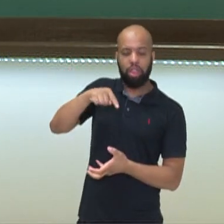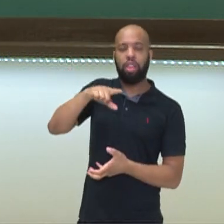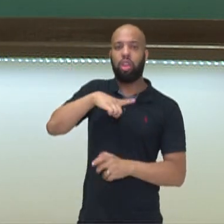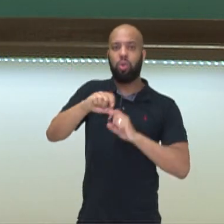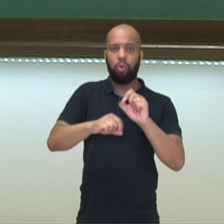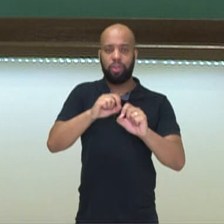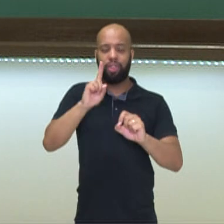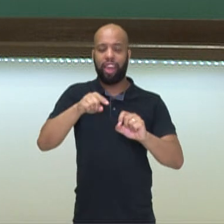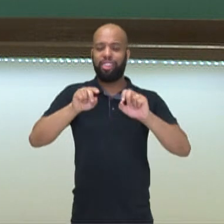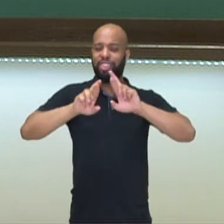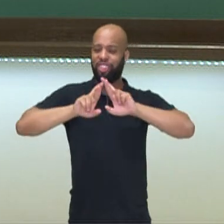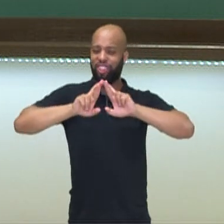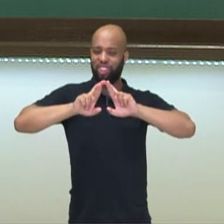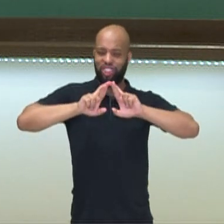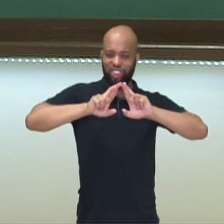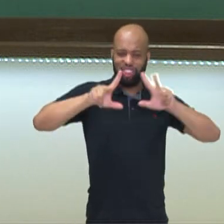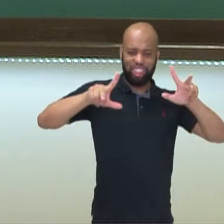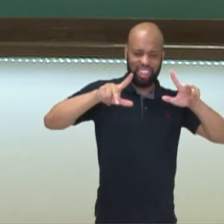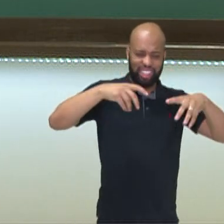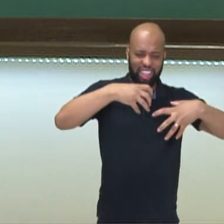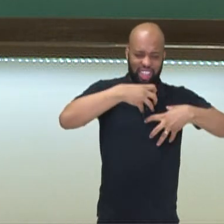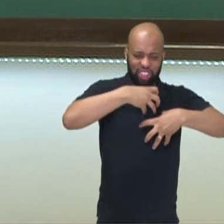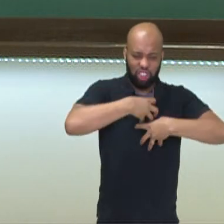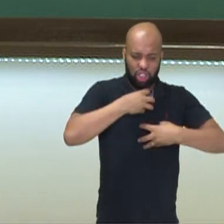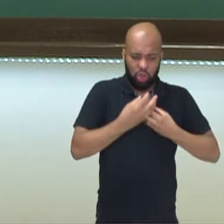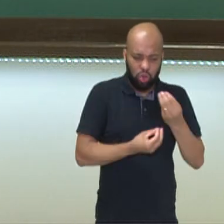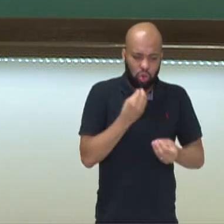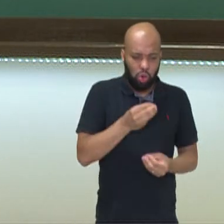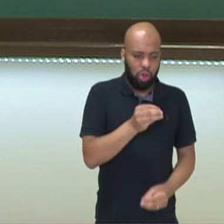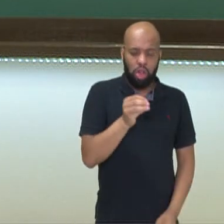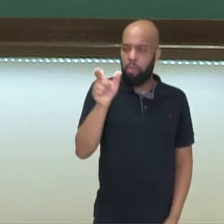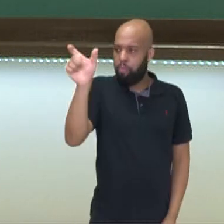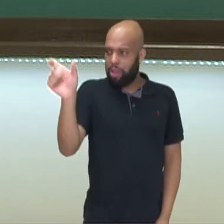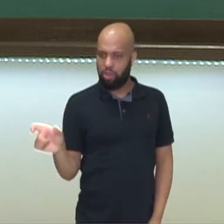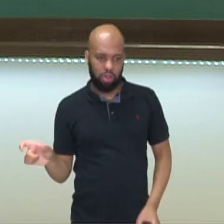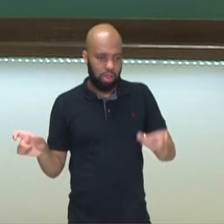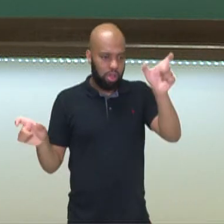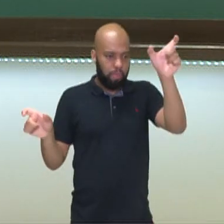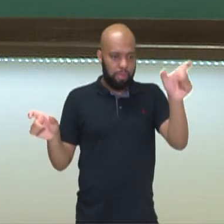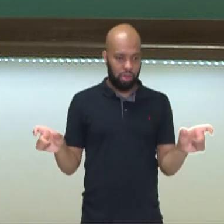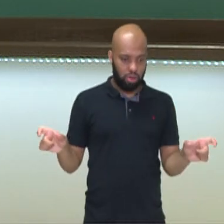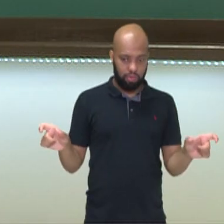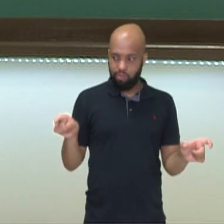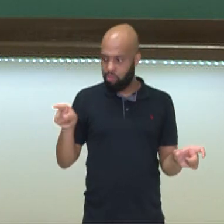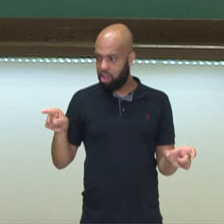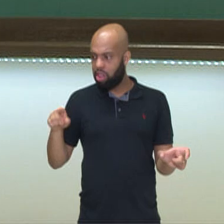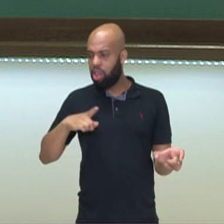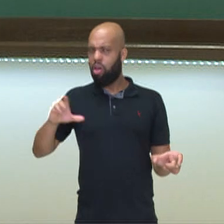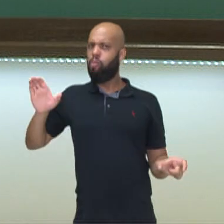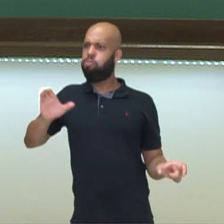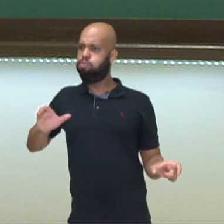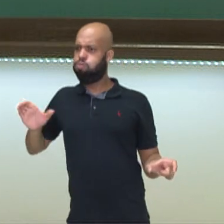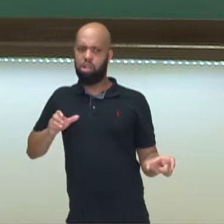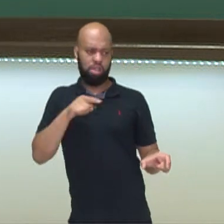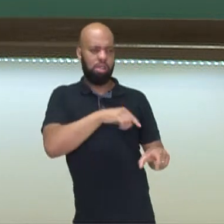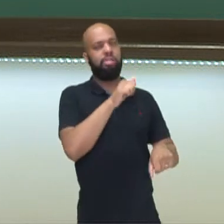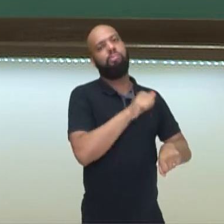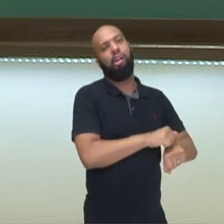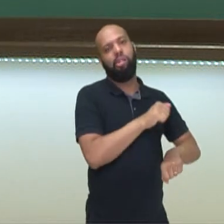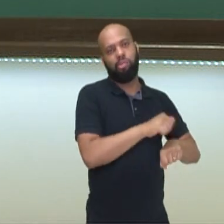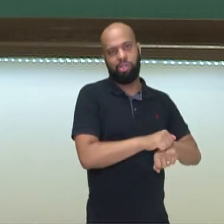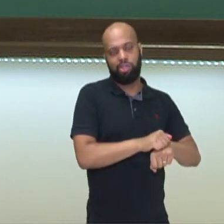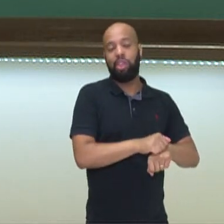uma diferença, tá, em relação a pessoas com muito e pessoas com nada. Em relação